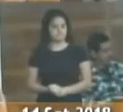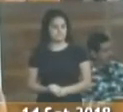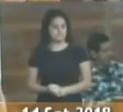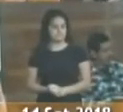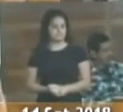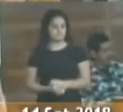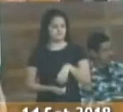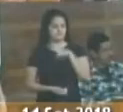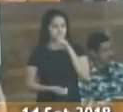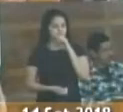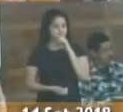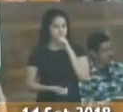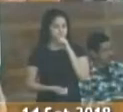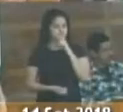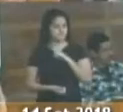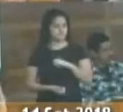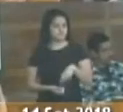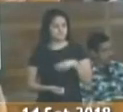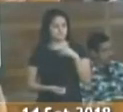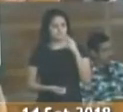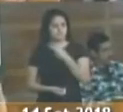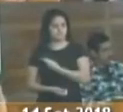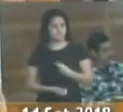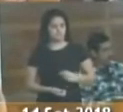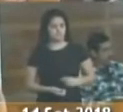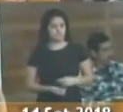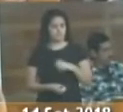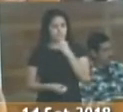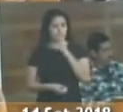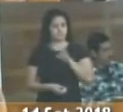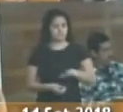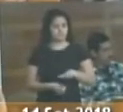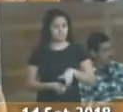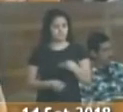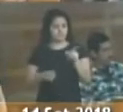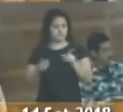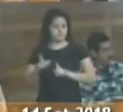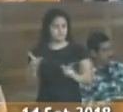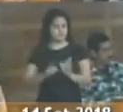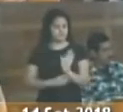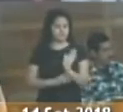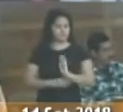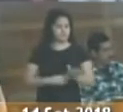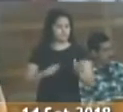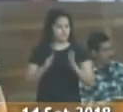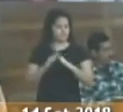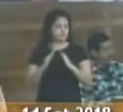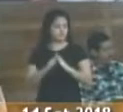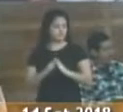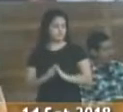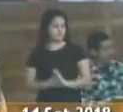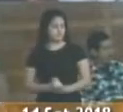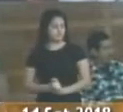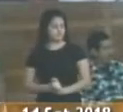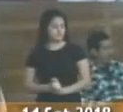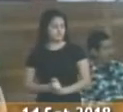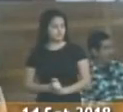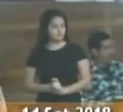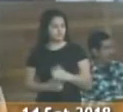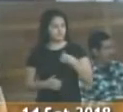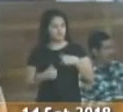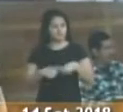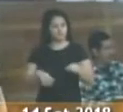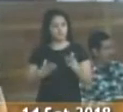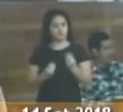Bem, senhoras e senhores, deputado, boa tarde. Vocês estão nos assistindo, que nós estamos ao vivo pela TV Câmara. Eu fiquei